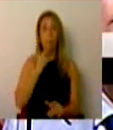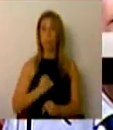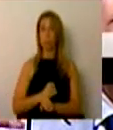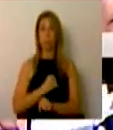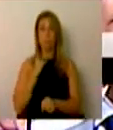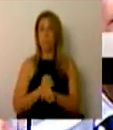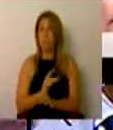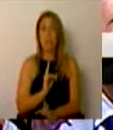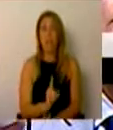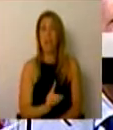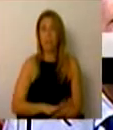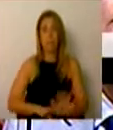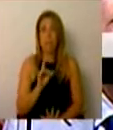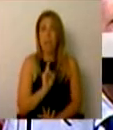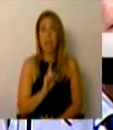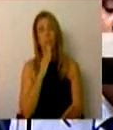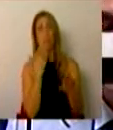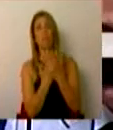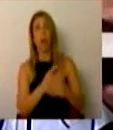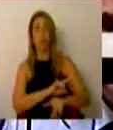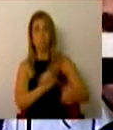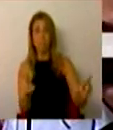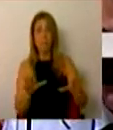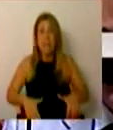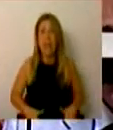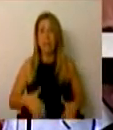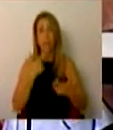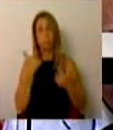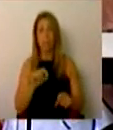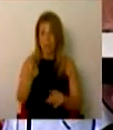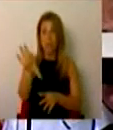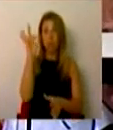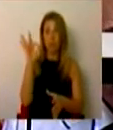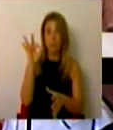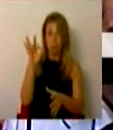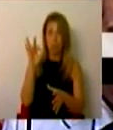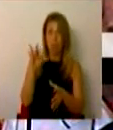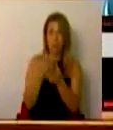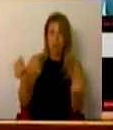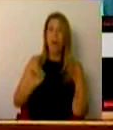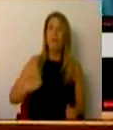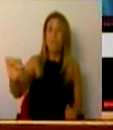nenhuma, proibindo as greves. Não sei se essa é a sua solução, mas não é a nossa.